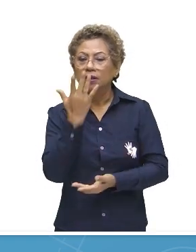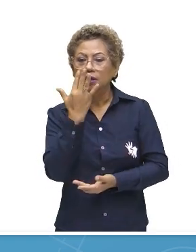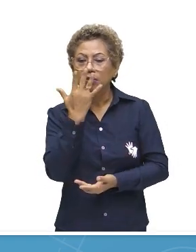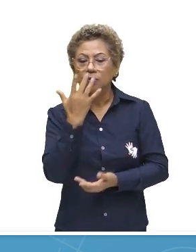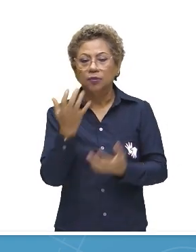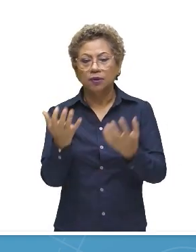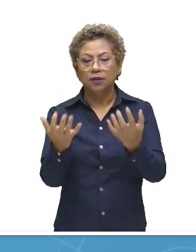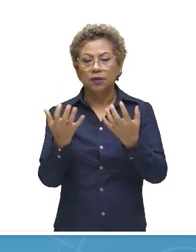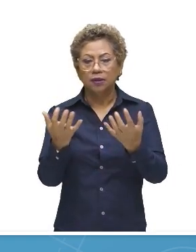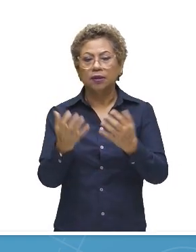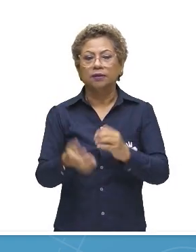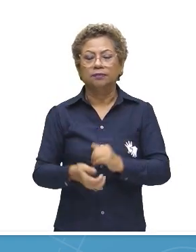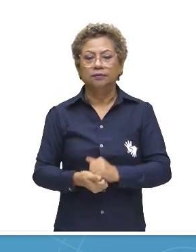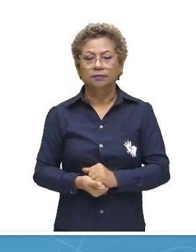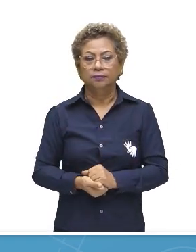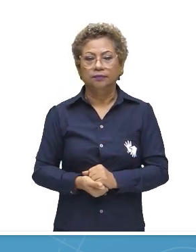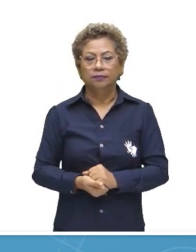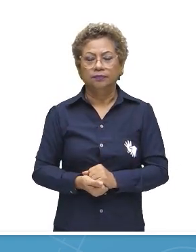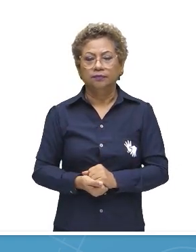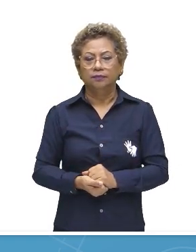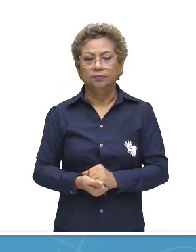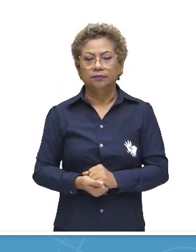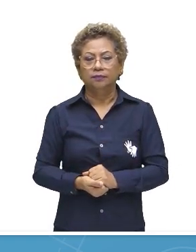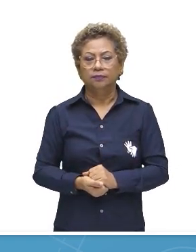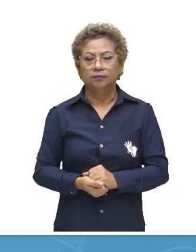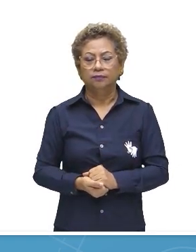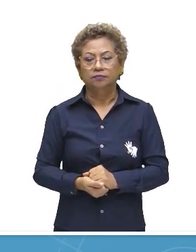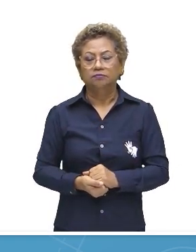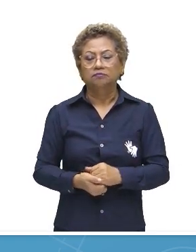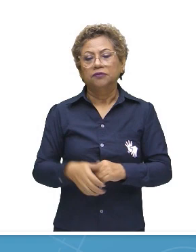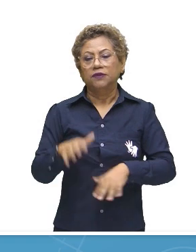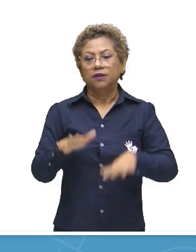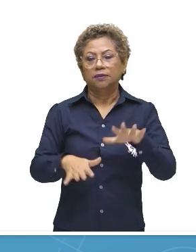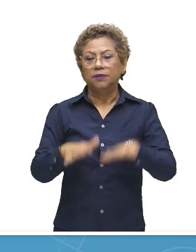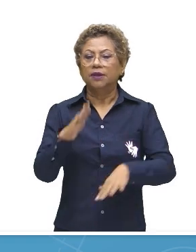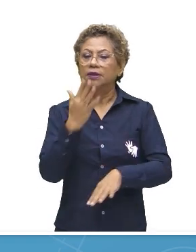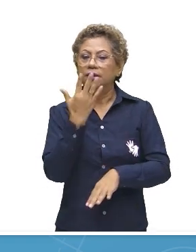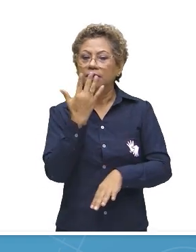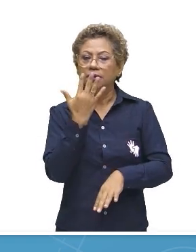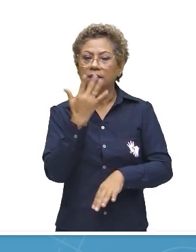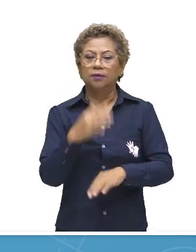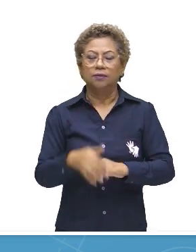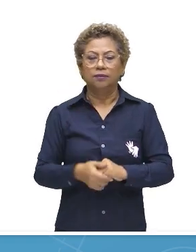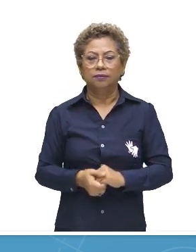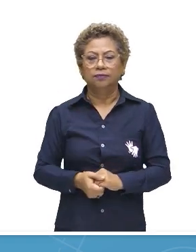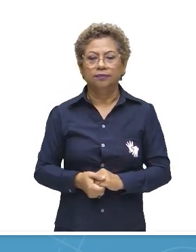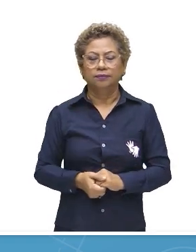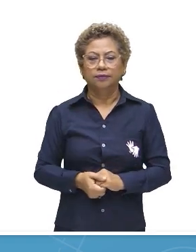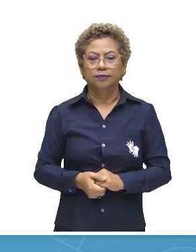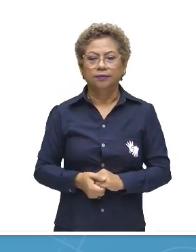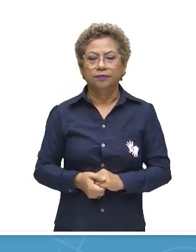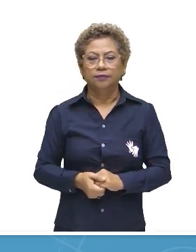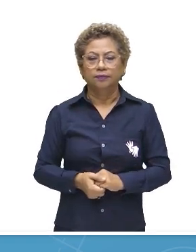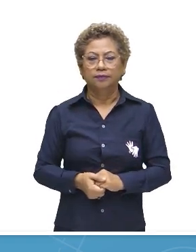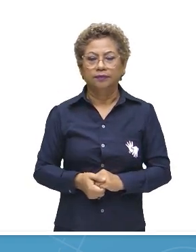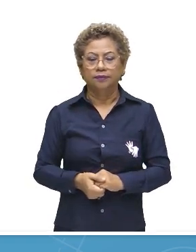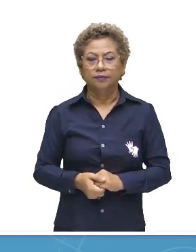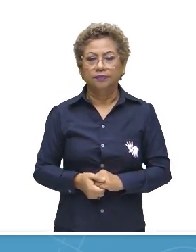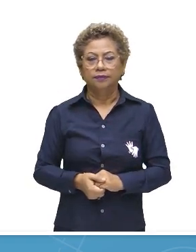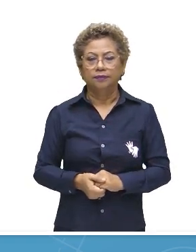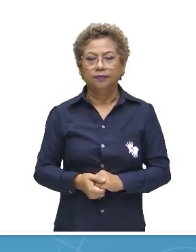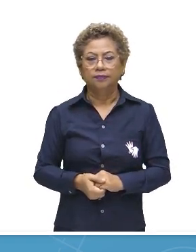que é 1/4 ou 3/4, dependendo da cor. Tá? Então, nesse caso aqui, ele está se referindo à cor